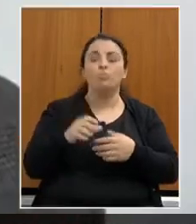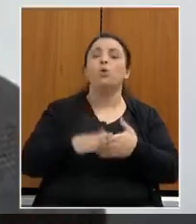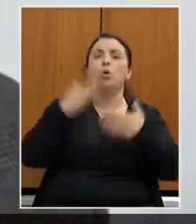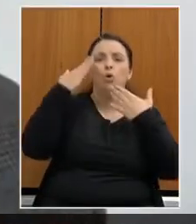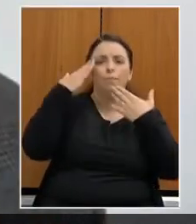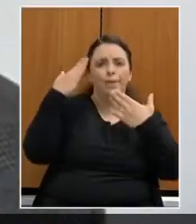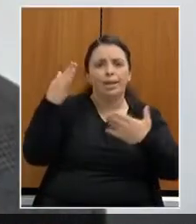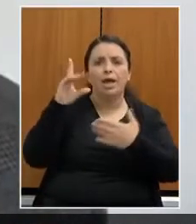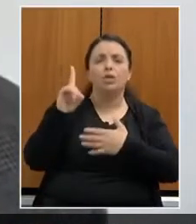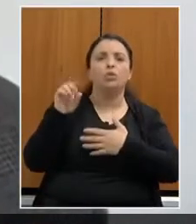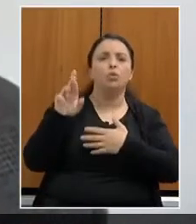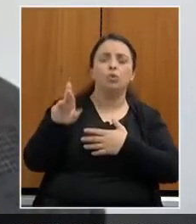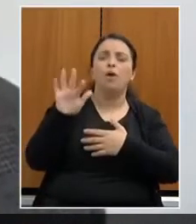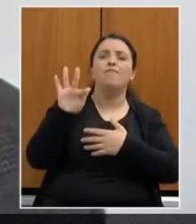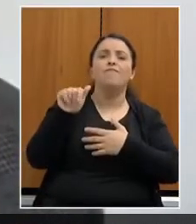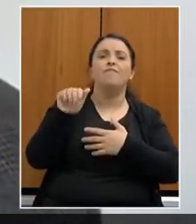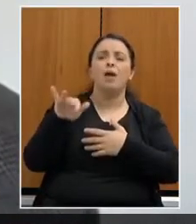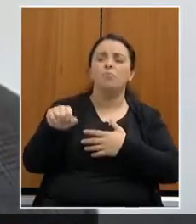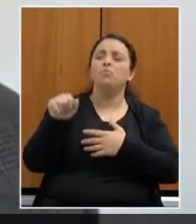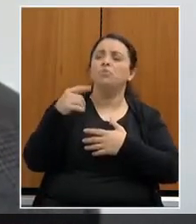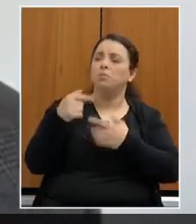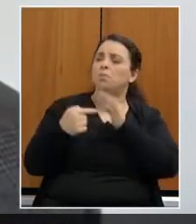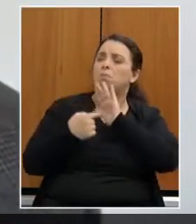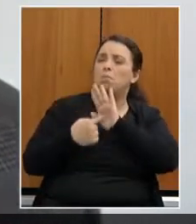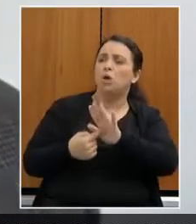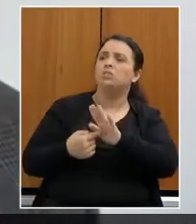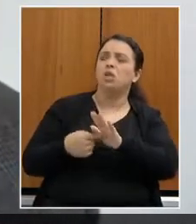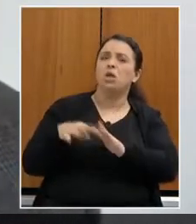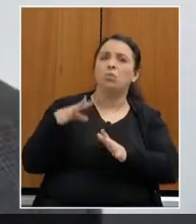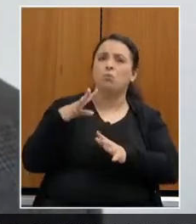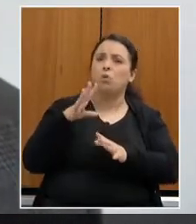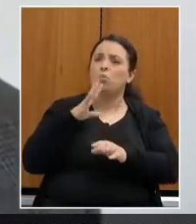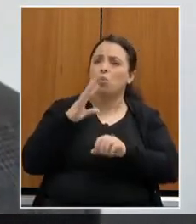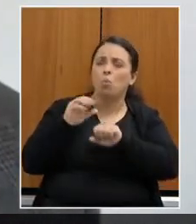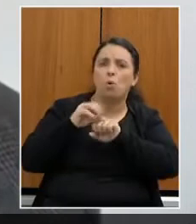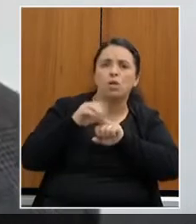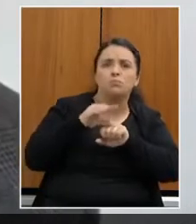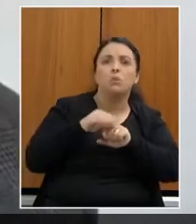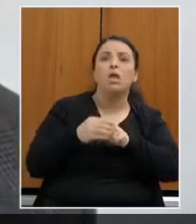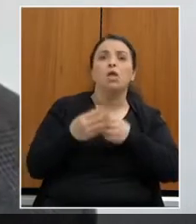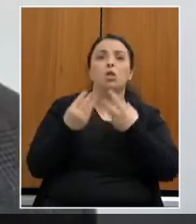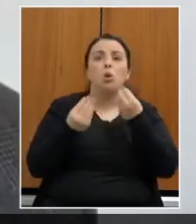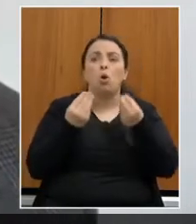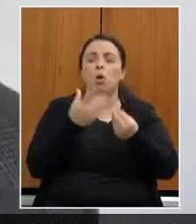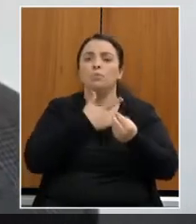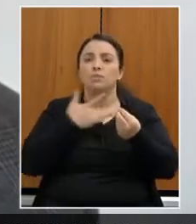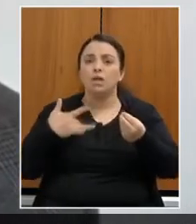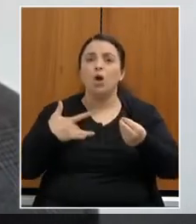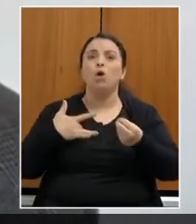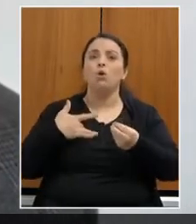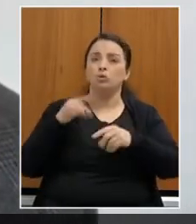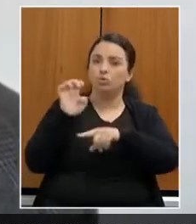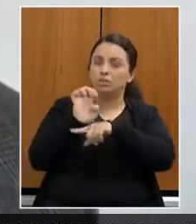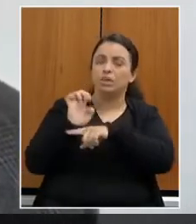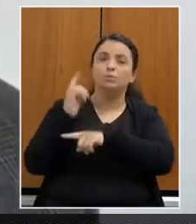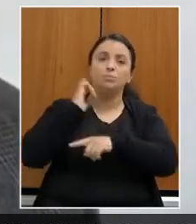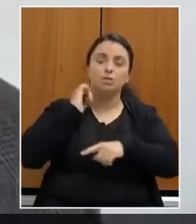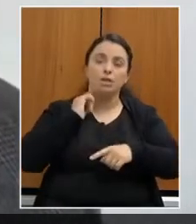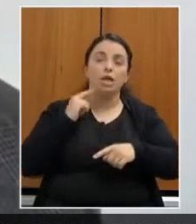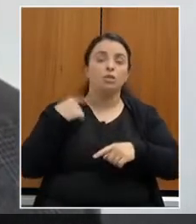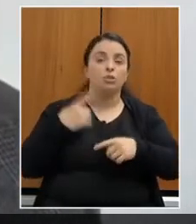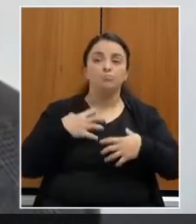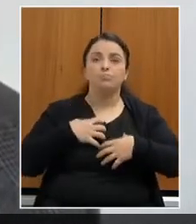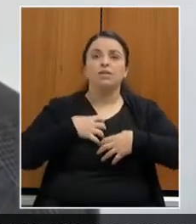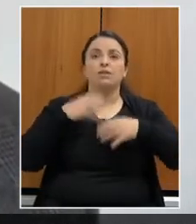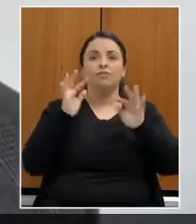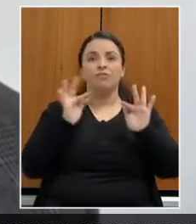mostra total conhecimento das condições de saúde do estado e a gente fica muito feliz em poder estar tratando com